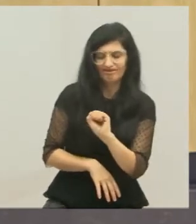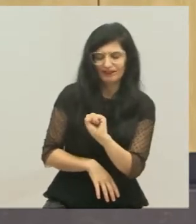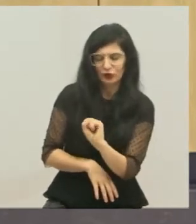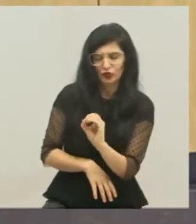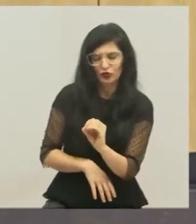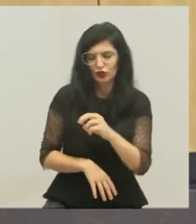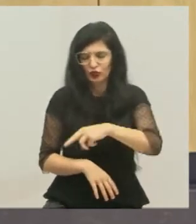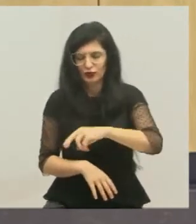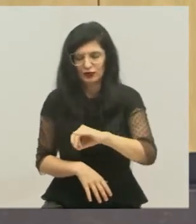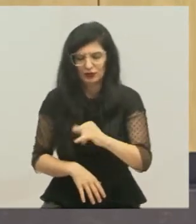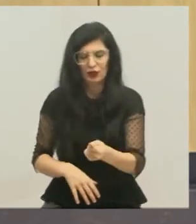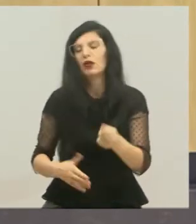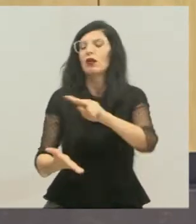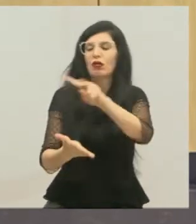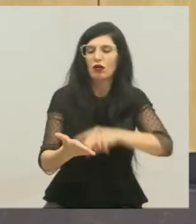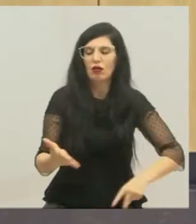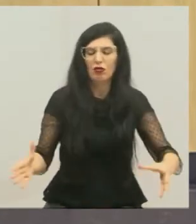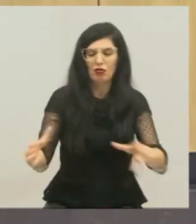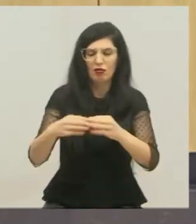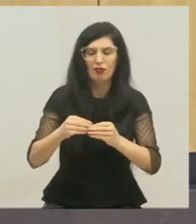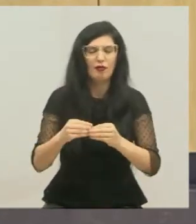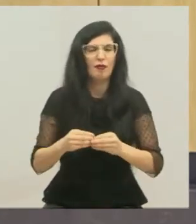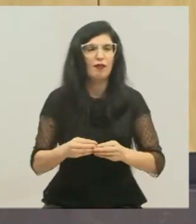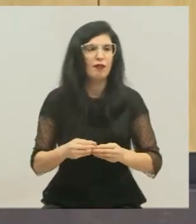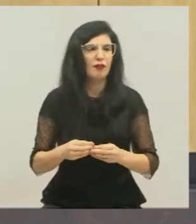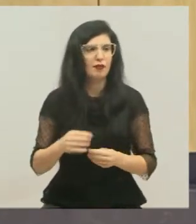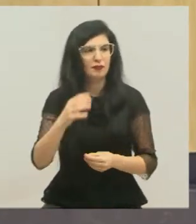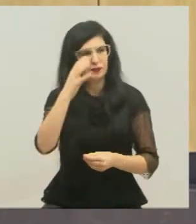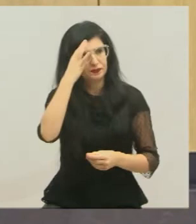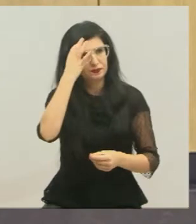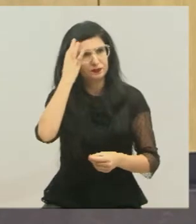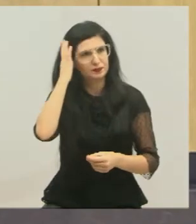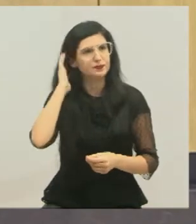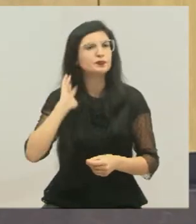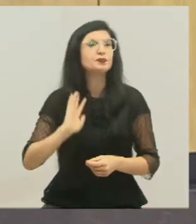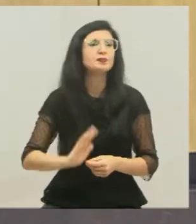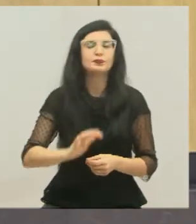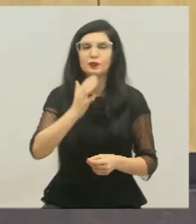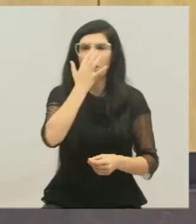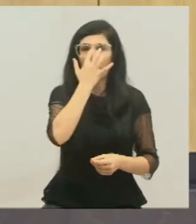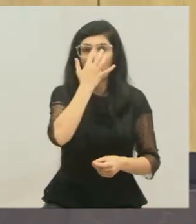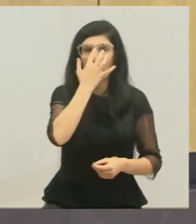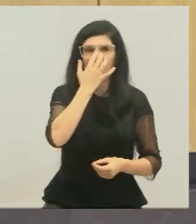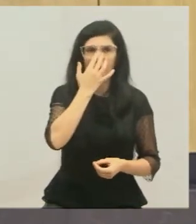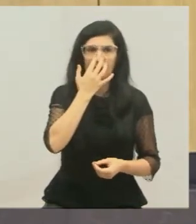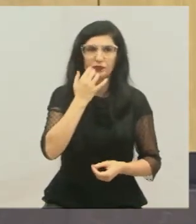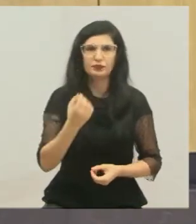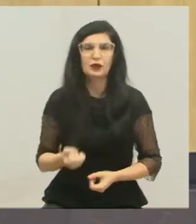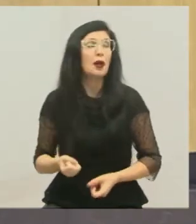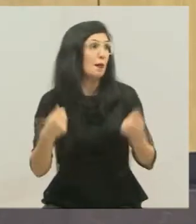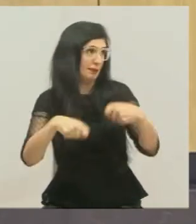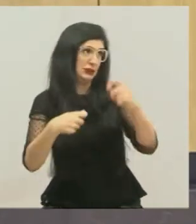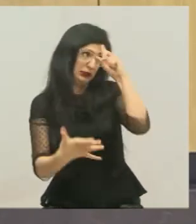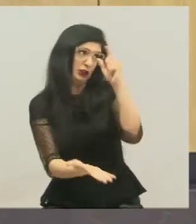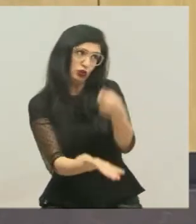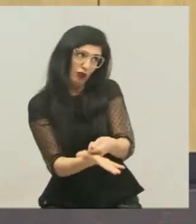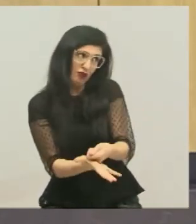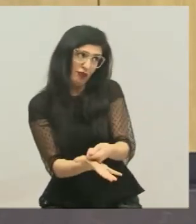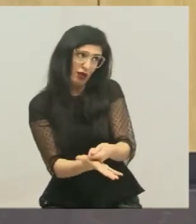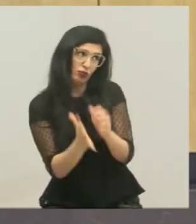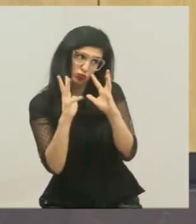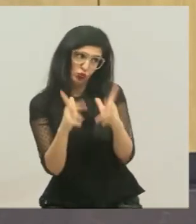faça a leitura do resumo das sínteses dos pedidos de informações protocolados para esta